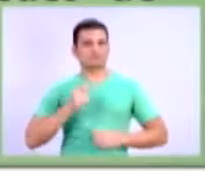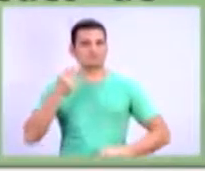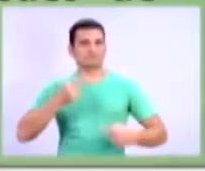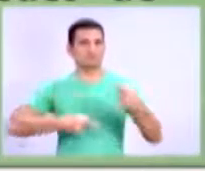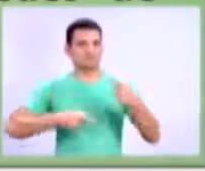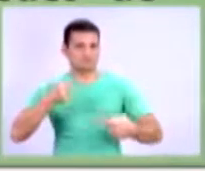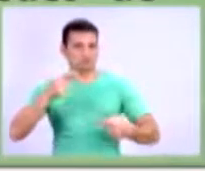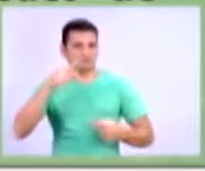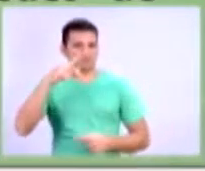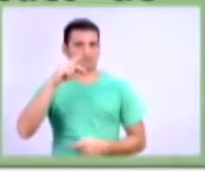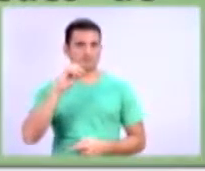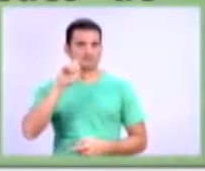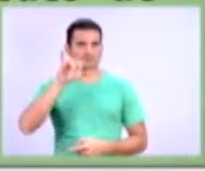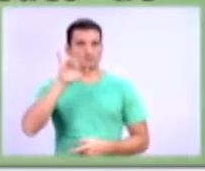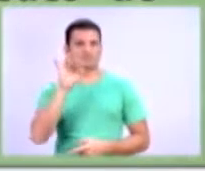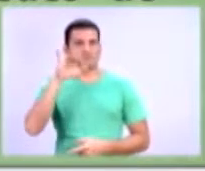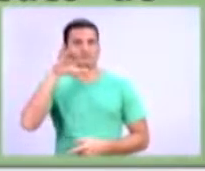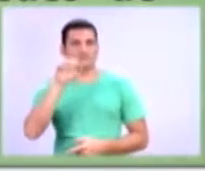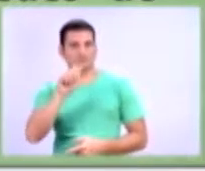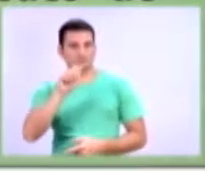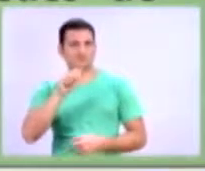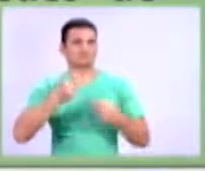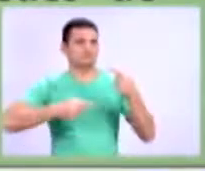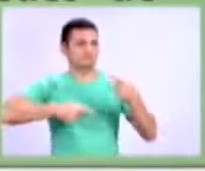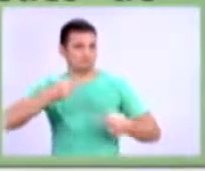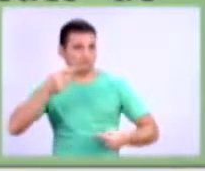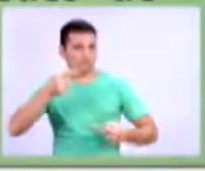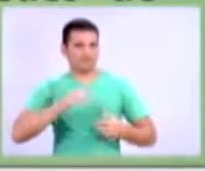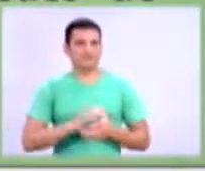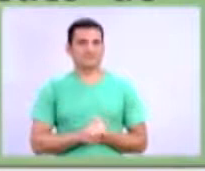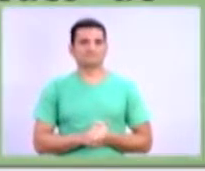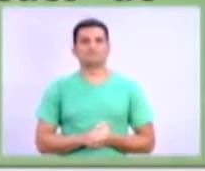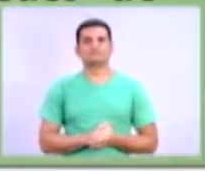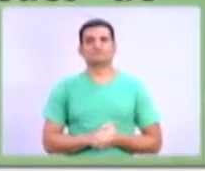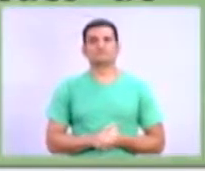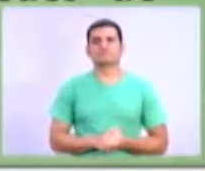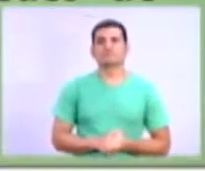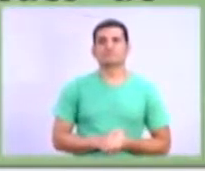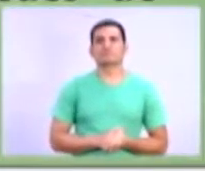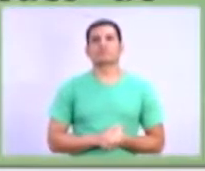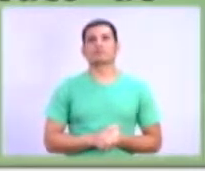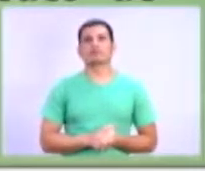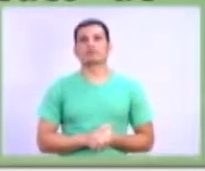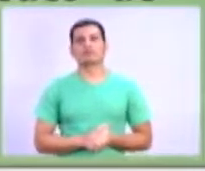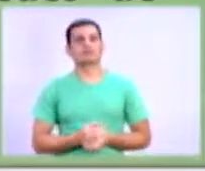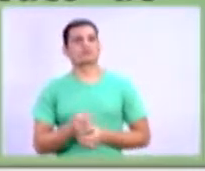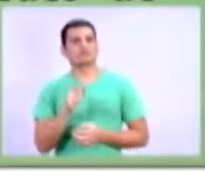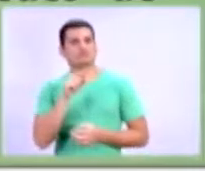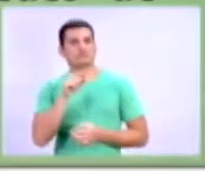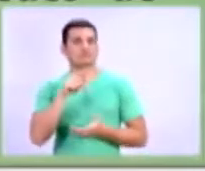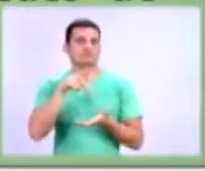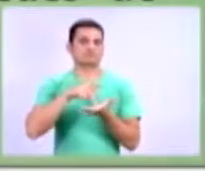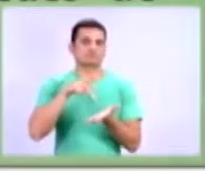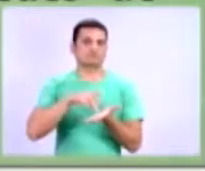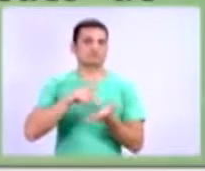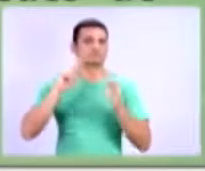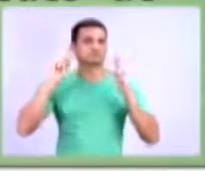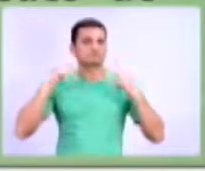política, né? A ecoética é uma ética política que se pretende verdadeira humana e que